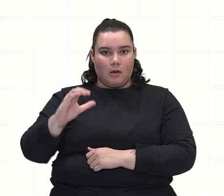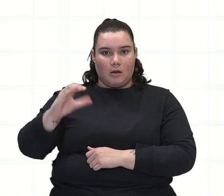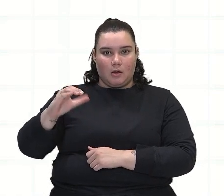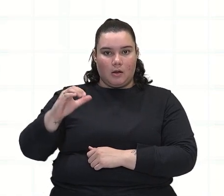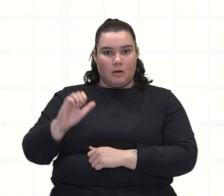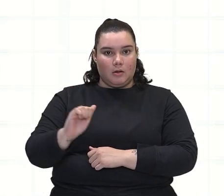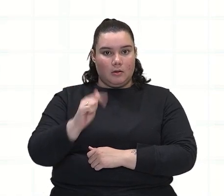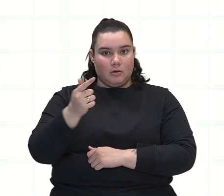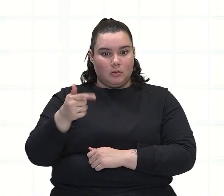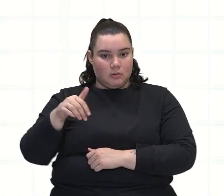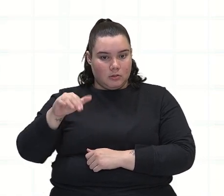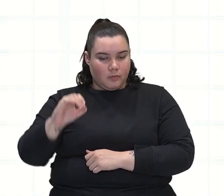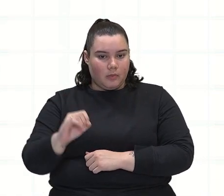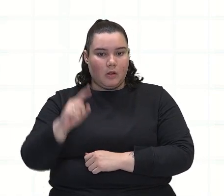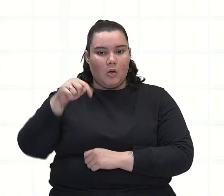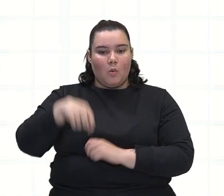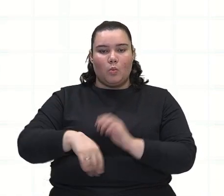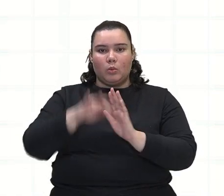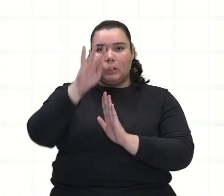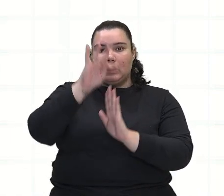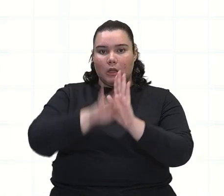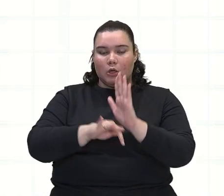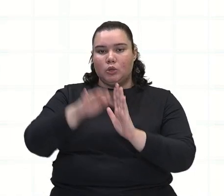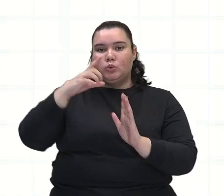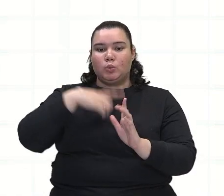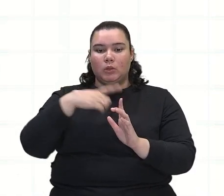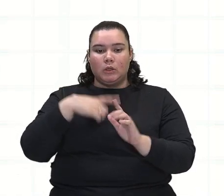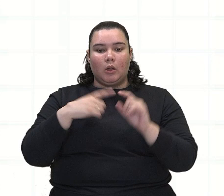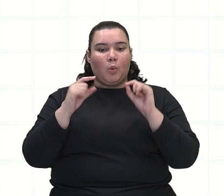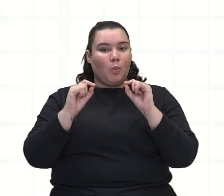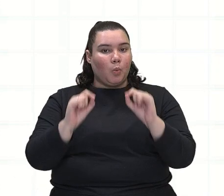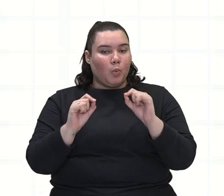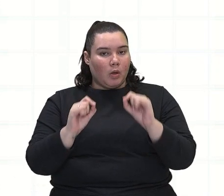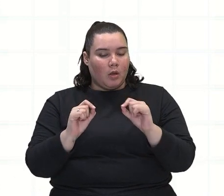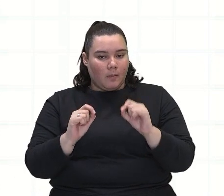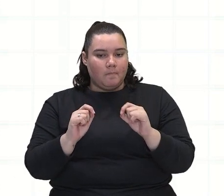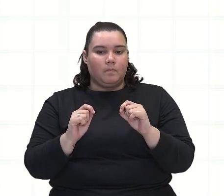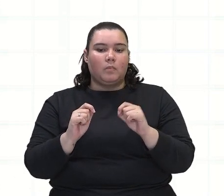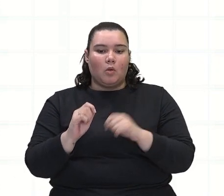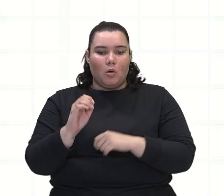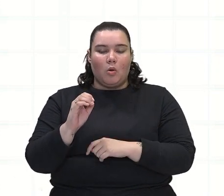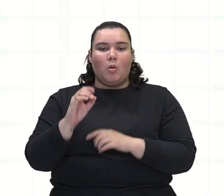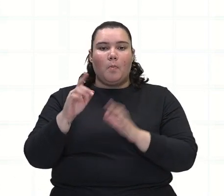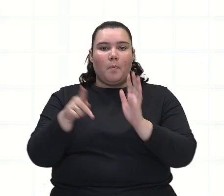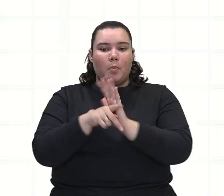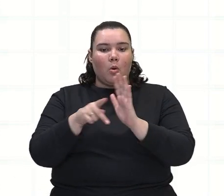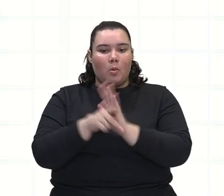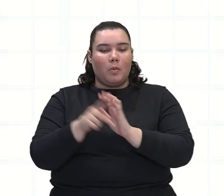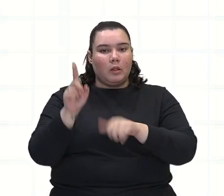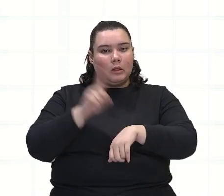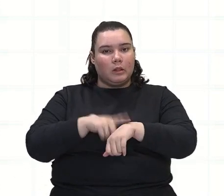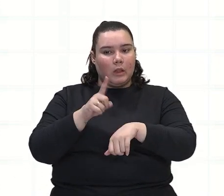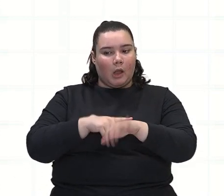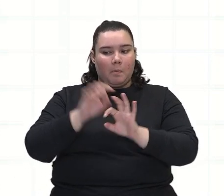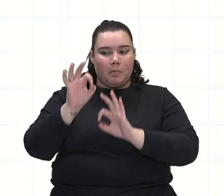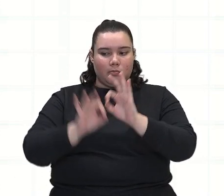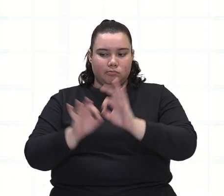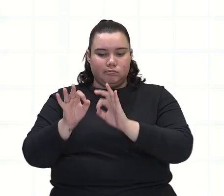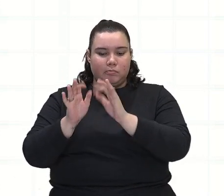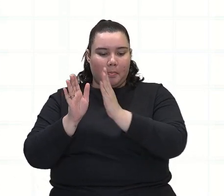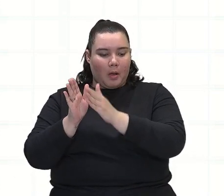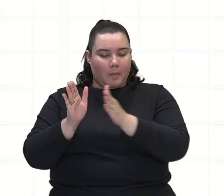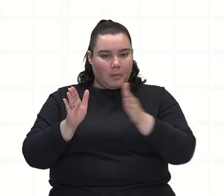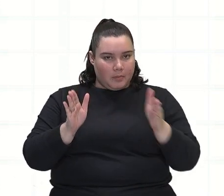Compreende textos com ordem cronológica. E eu quero que você observe que na tipologia